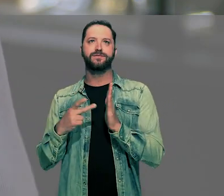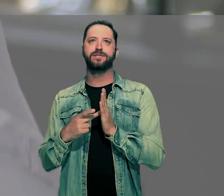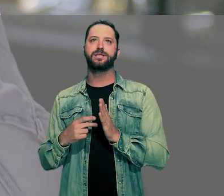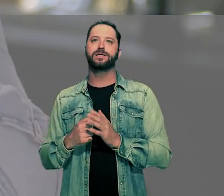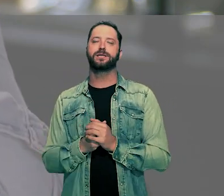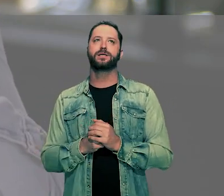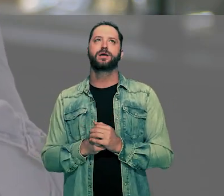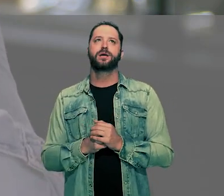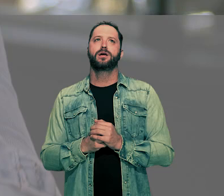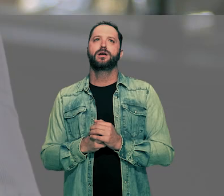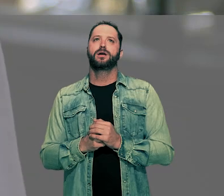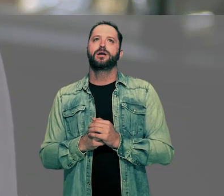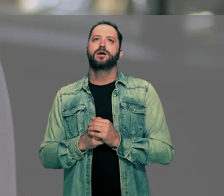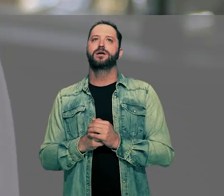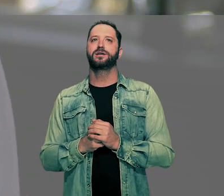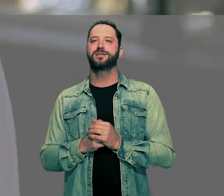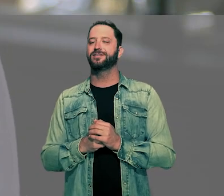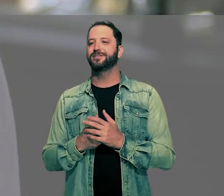Olha,